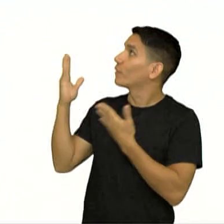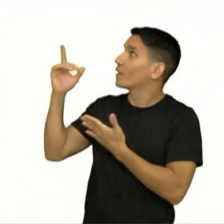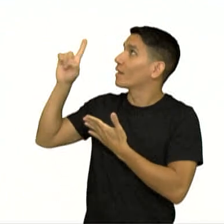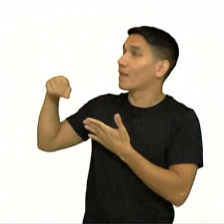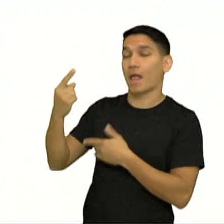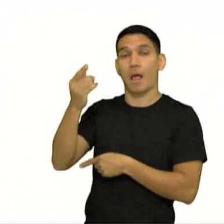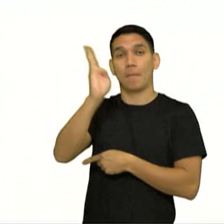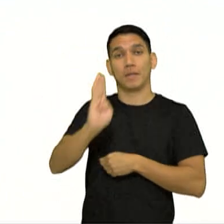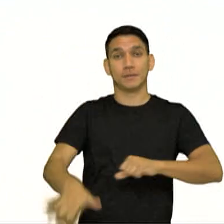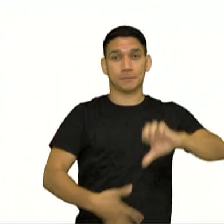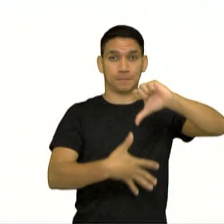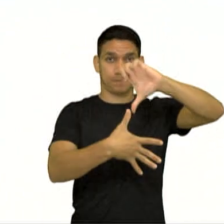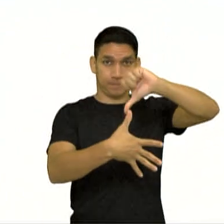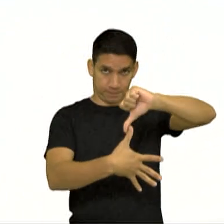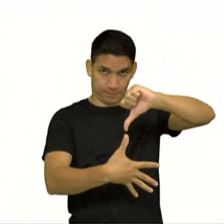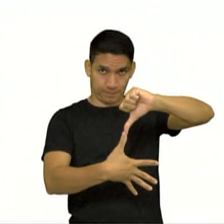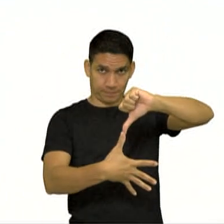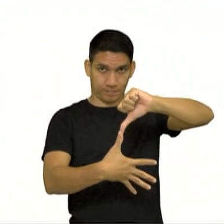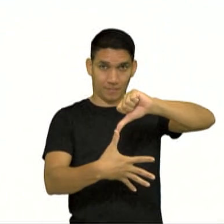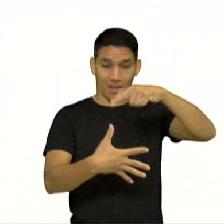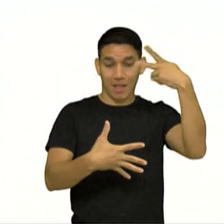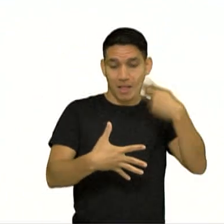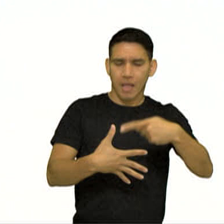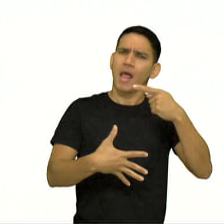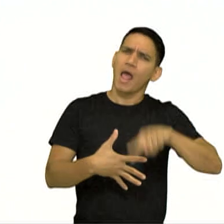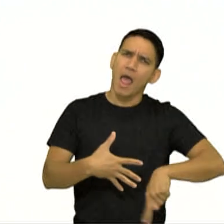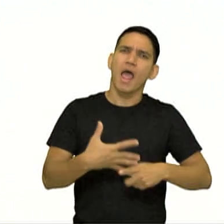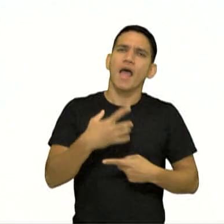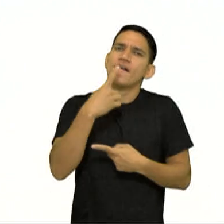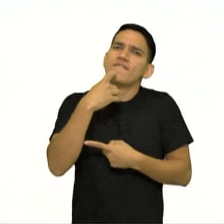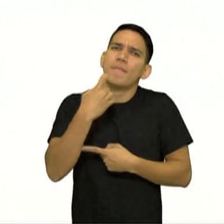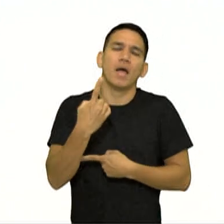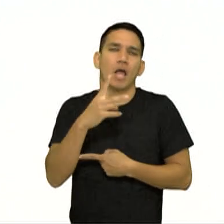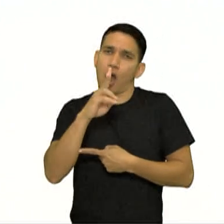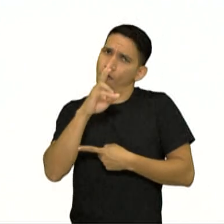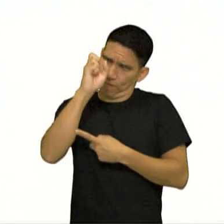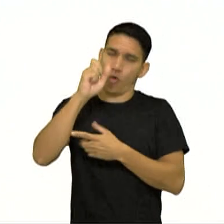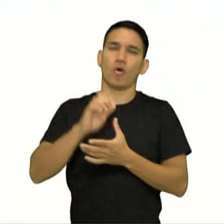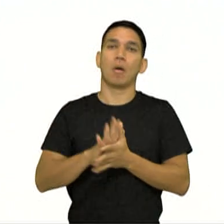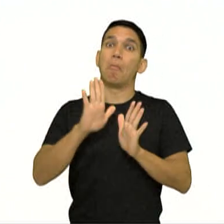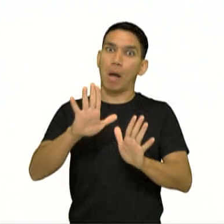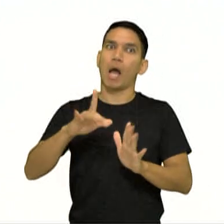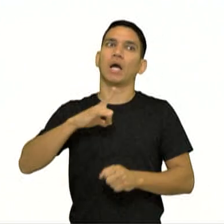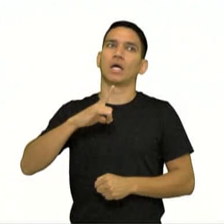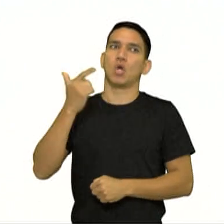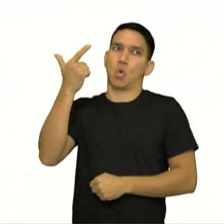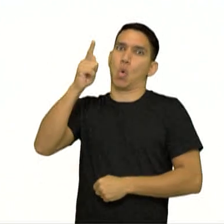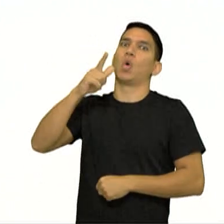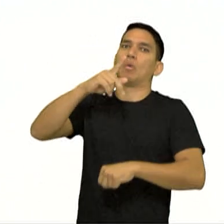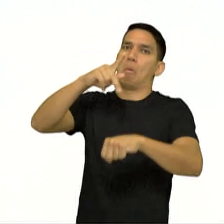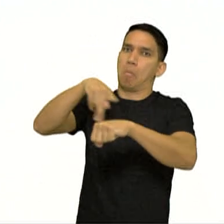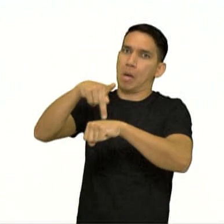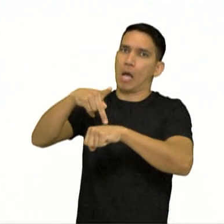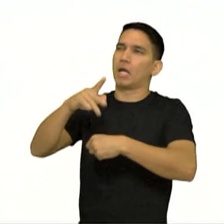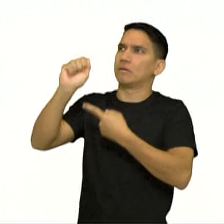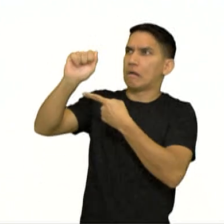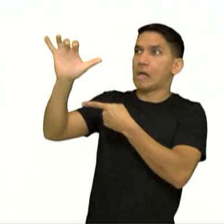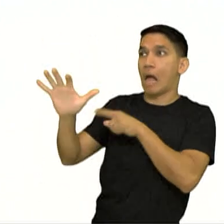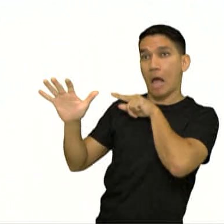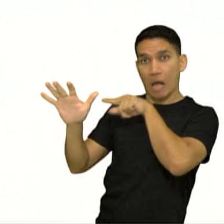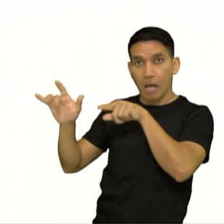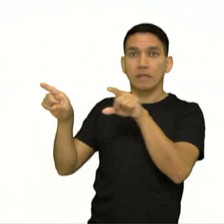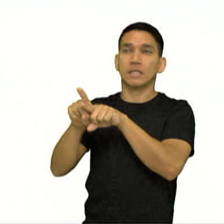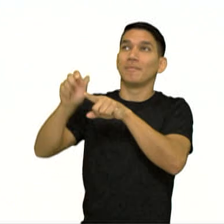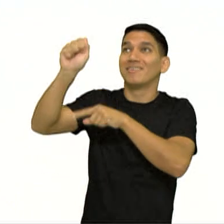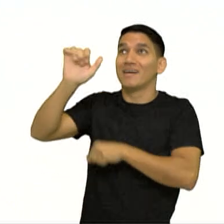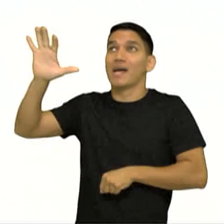América do Sul. E ele está num vermelho forte, mas tem países, por exemplo, na África e na